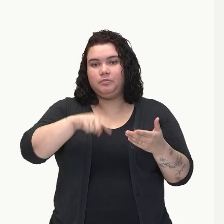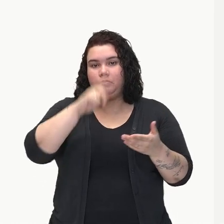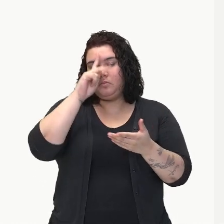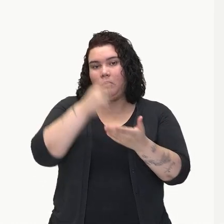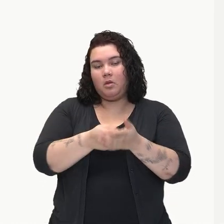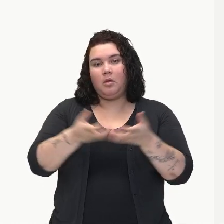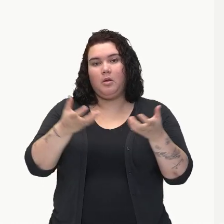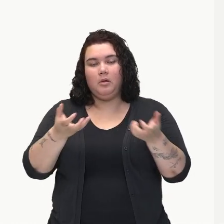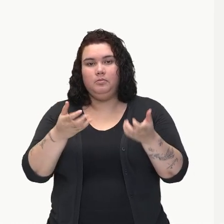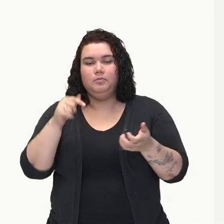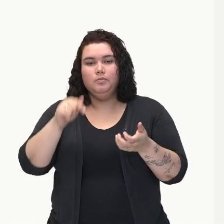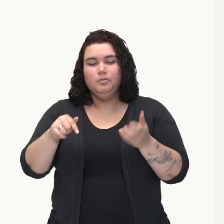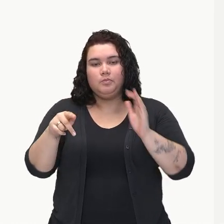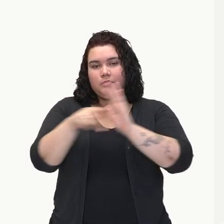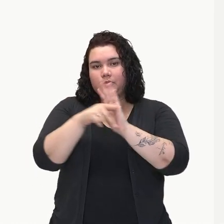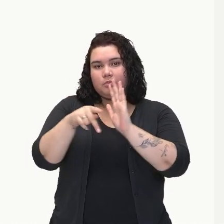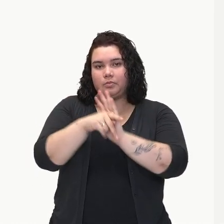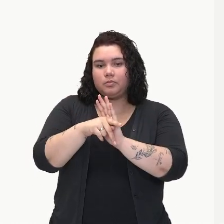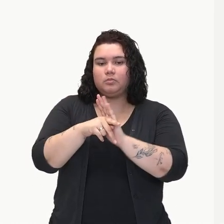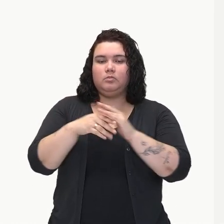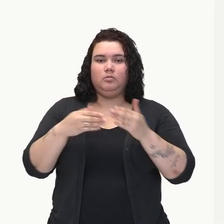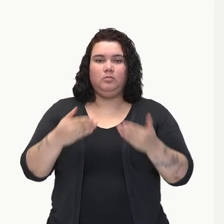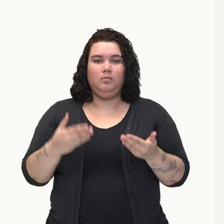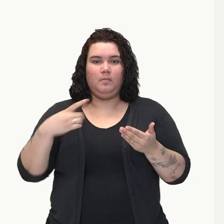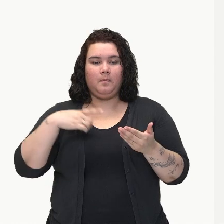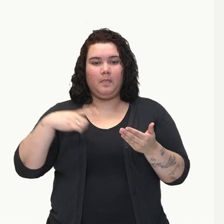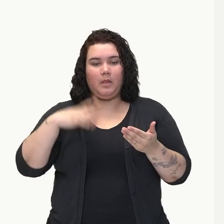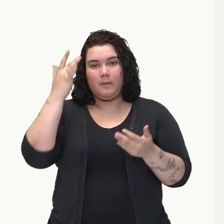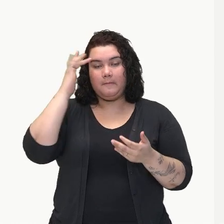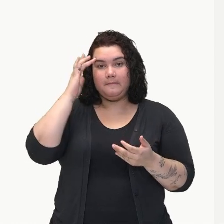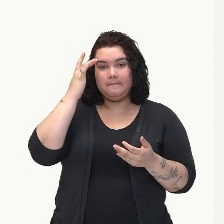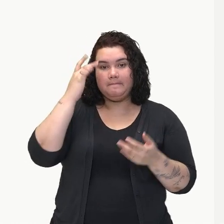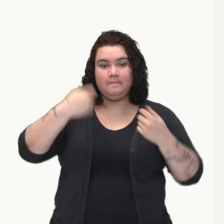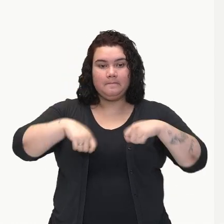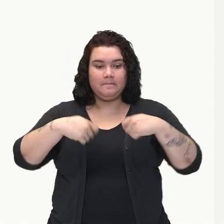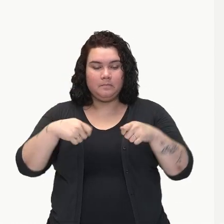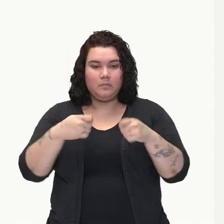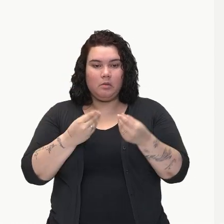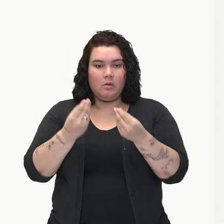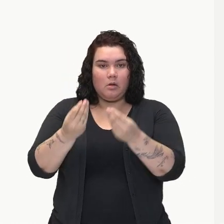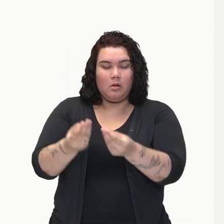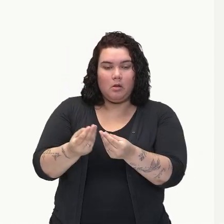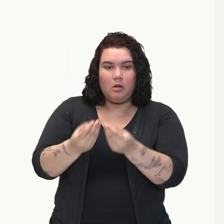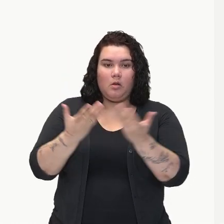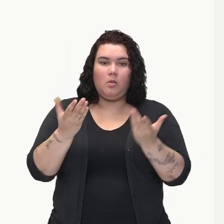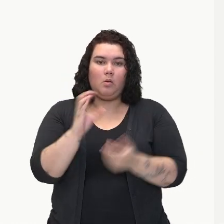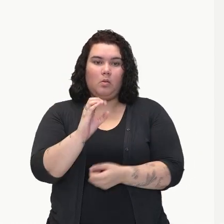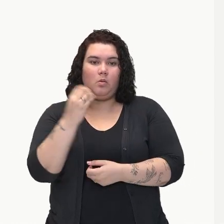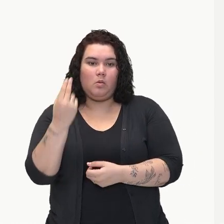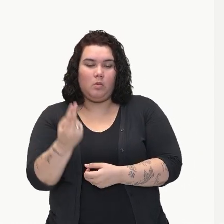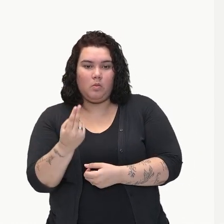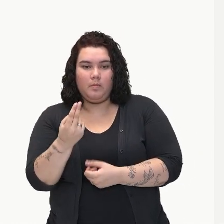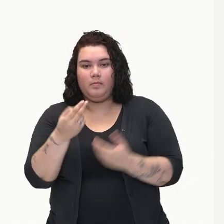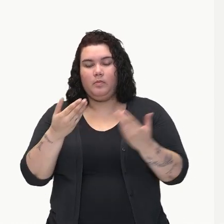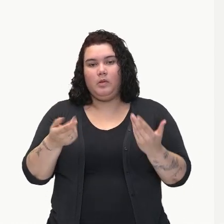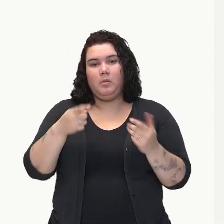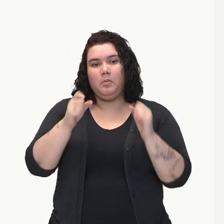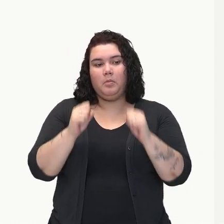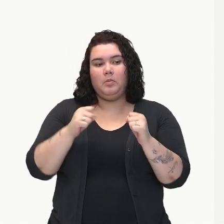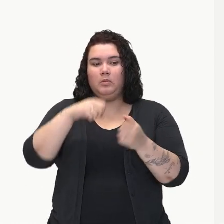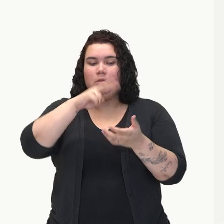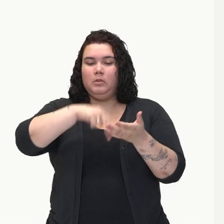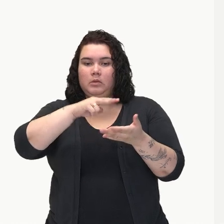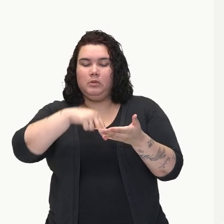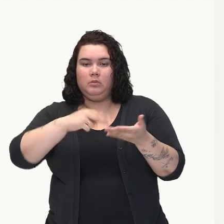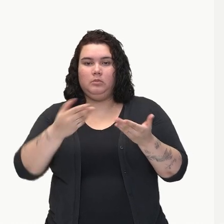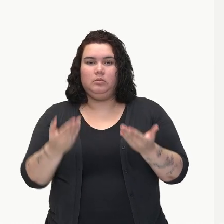recebeu aquilo da forma que você acha que deveria receber, ou você pode ler de uma forma que